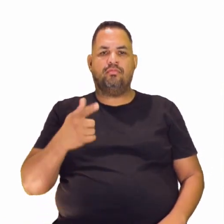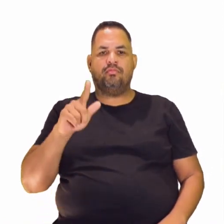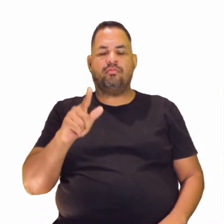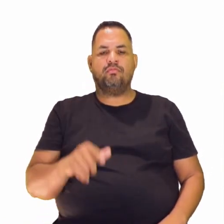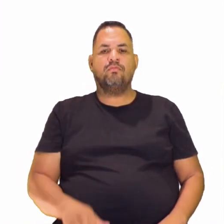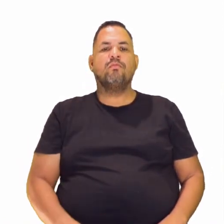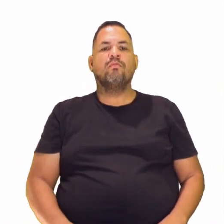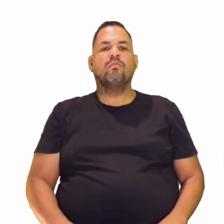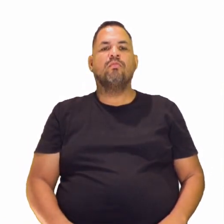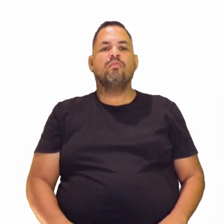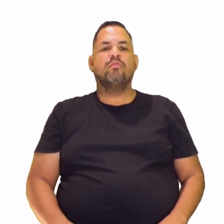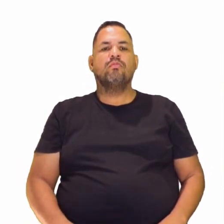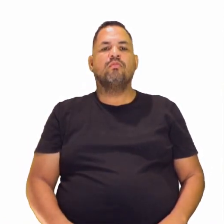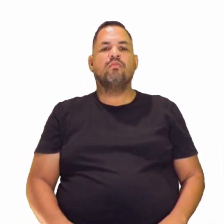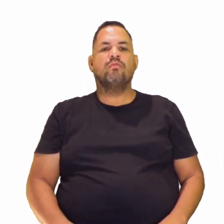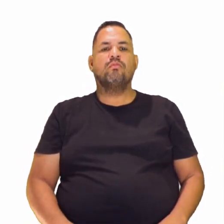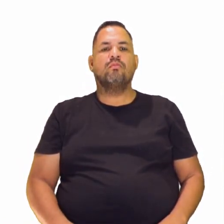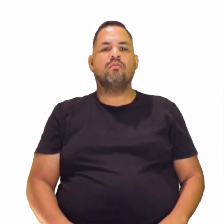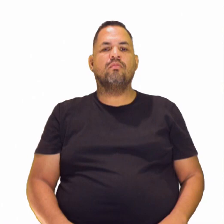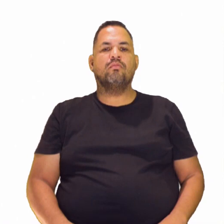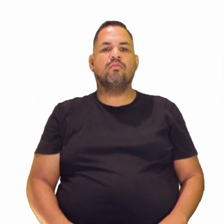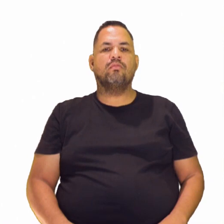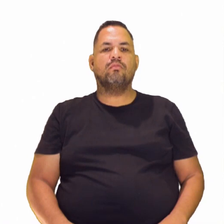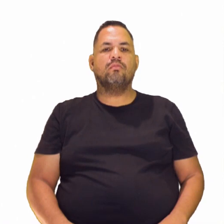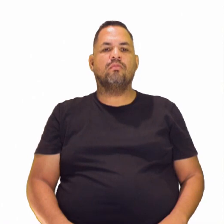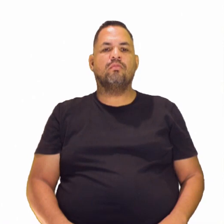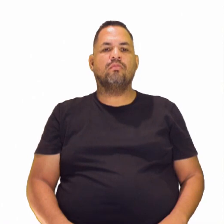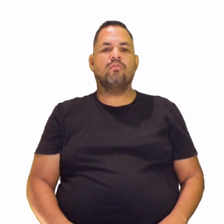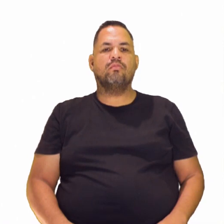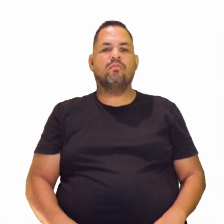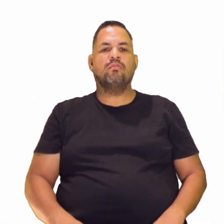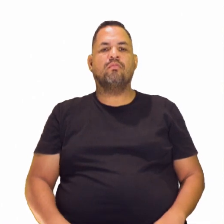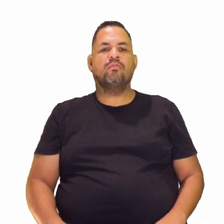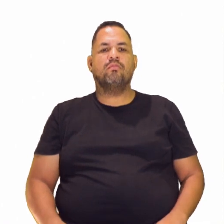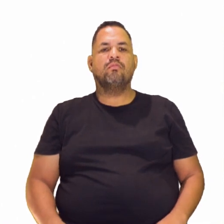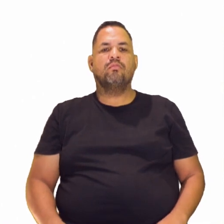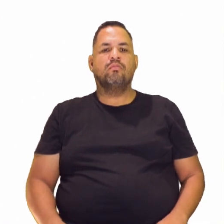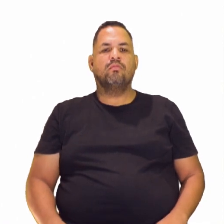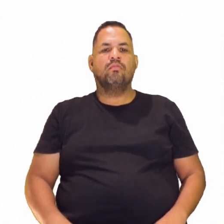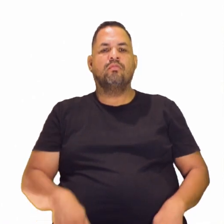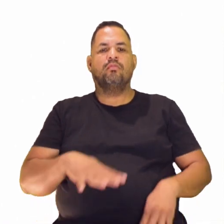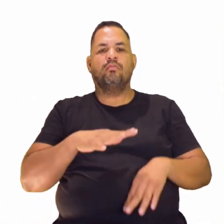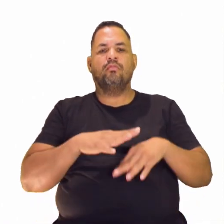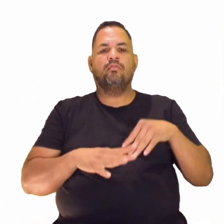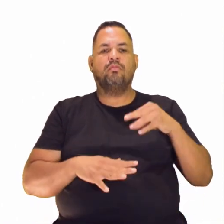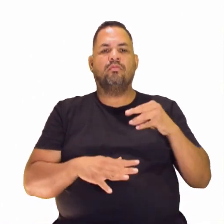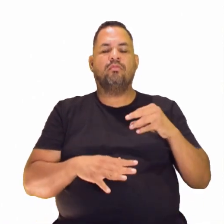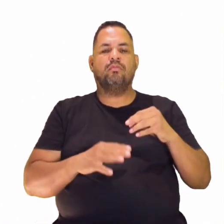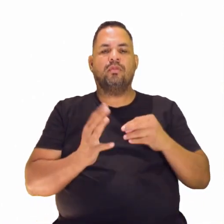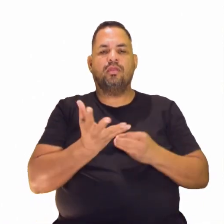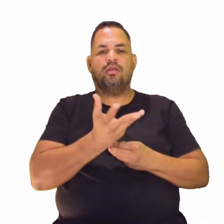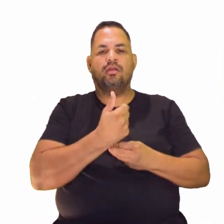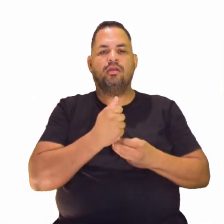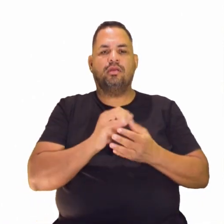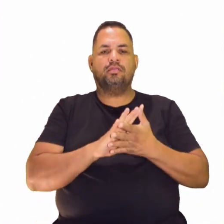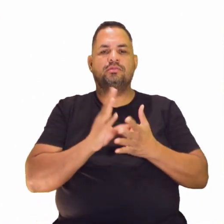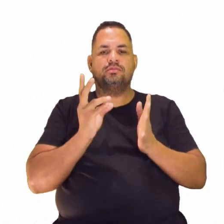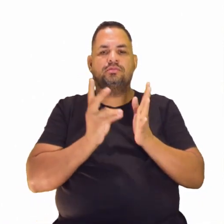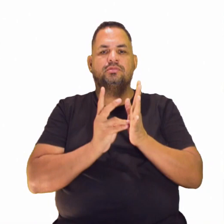Outras nuances da arte brasileira, né? A arte indígena e a